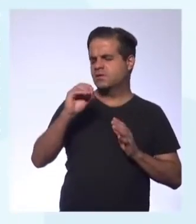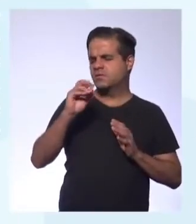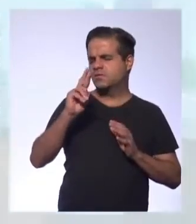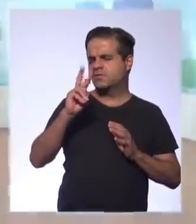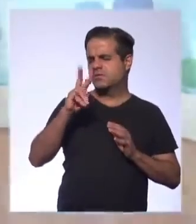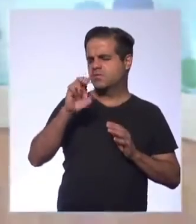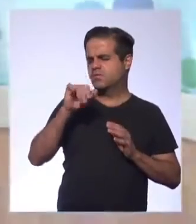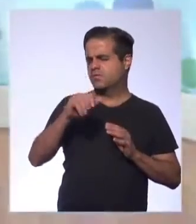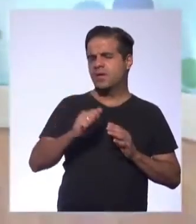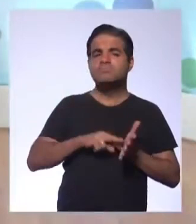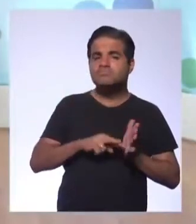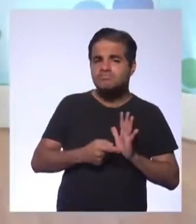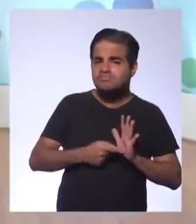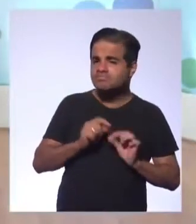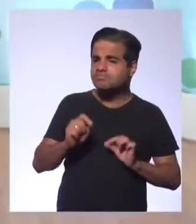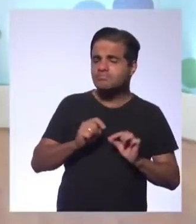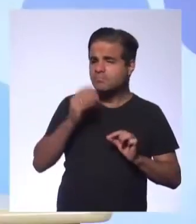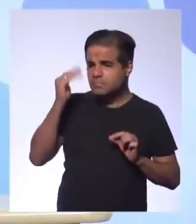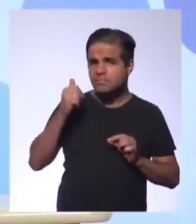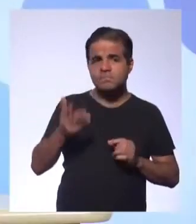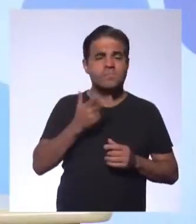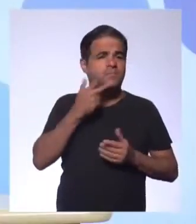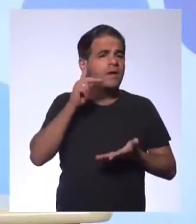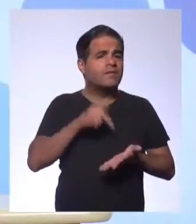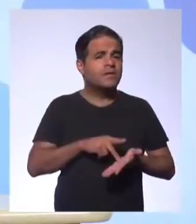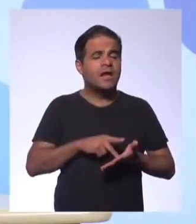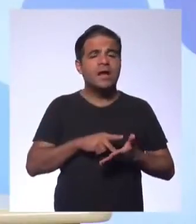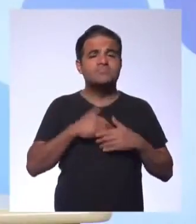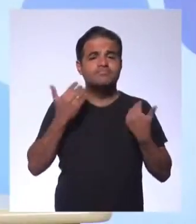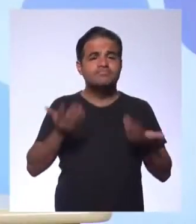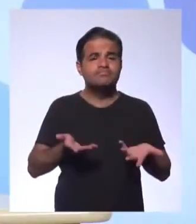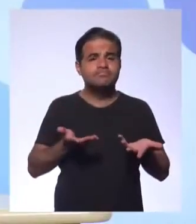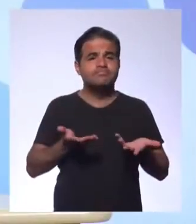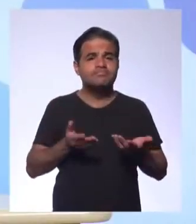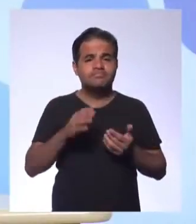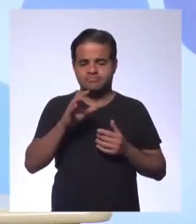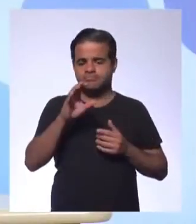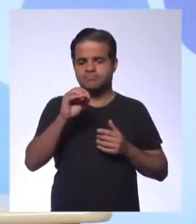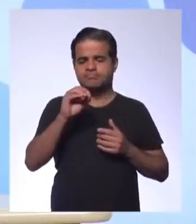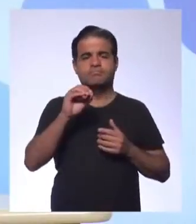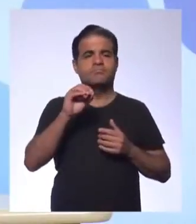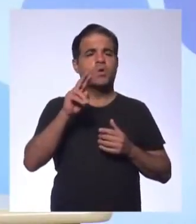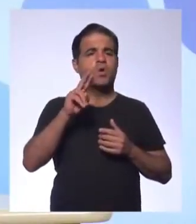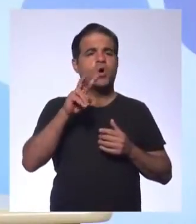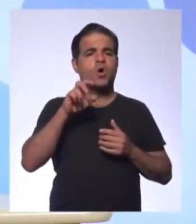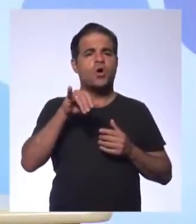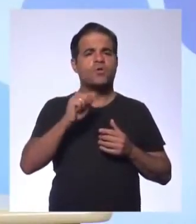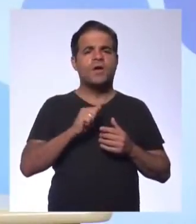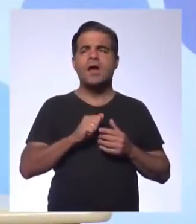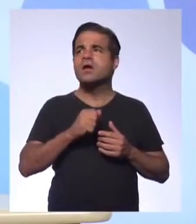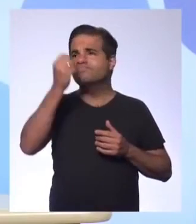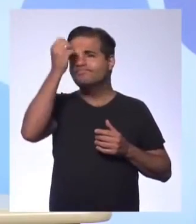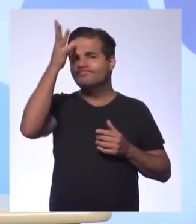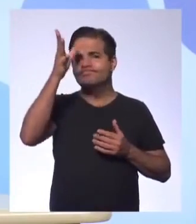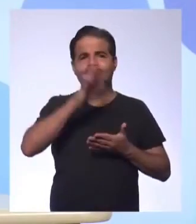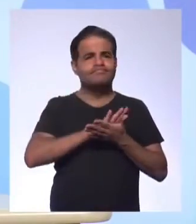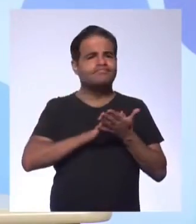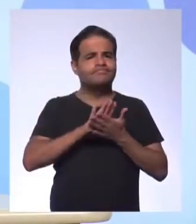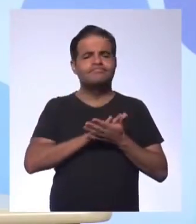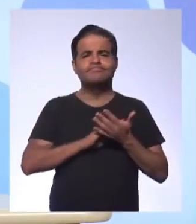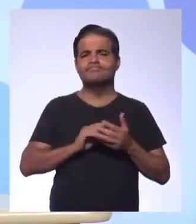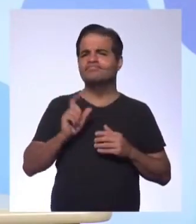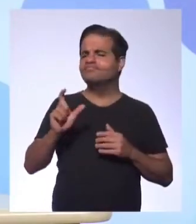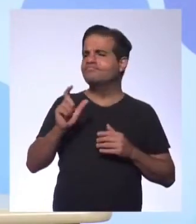lembra? Fala a verdade, corveia, não tô me lembrando de nada agora, sabe? A palavra não te